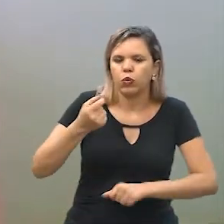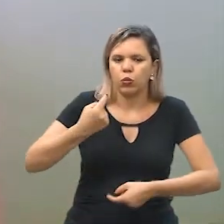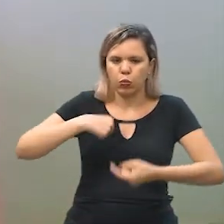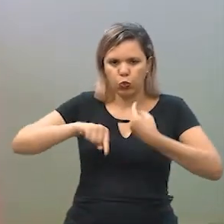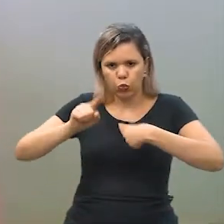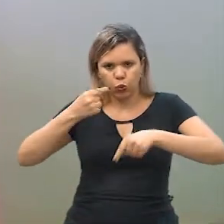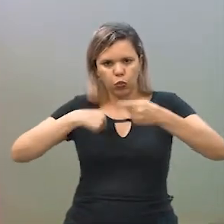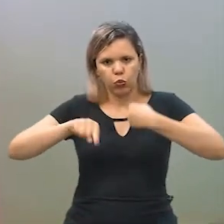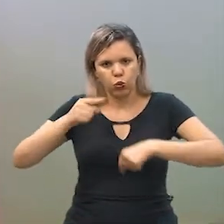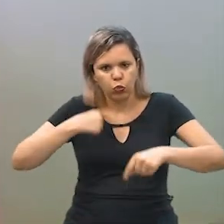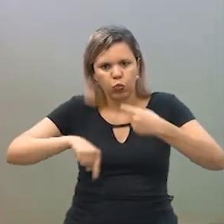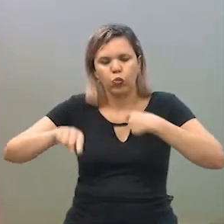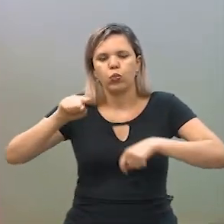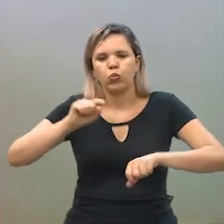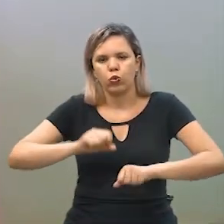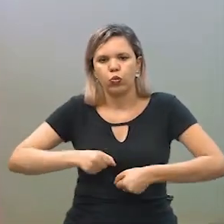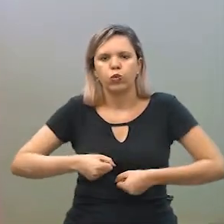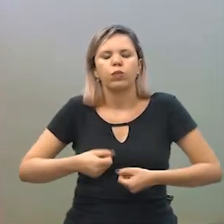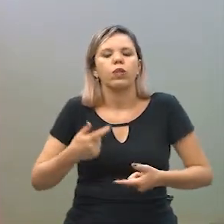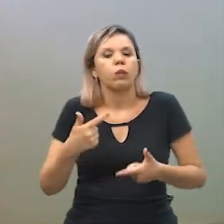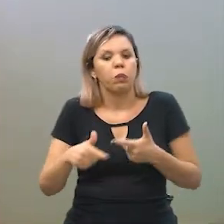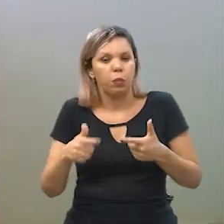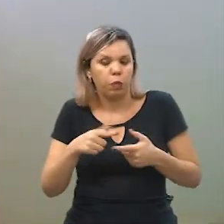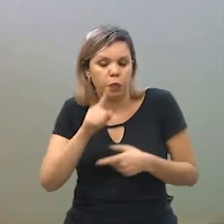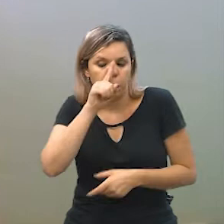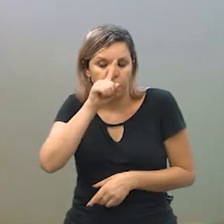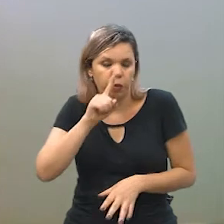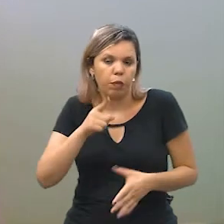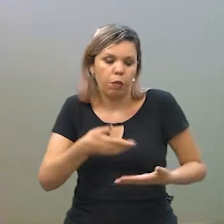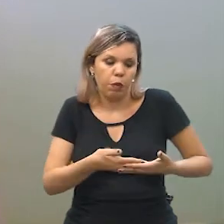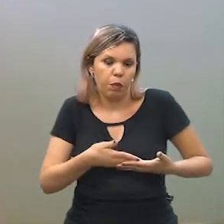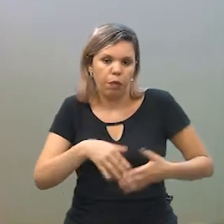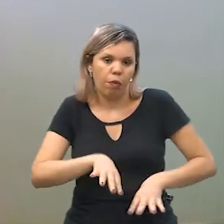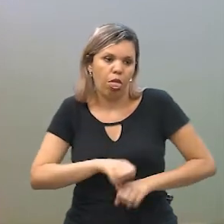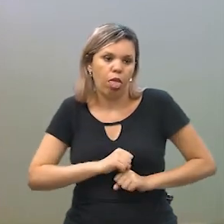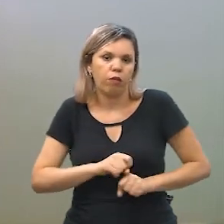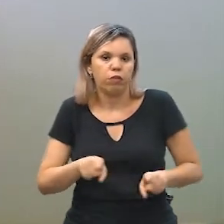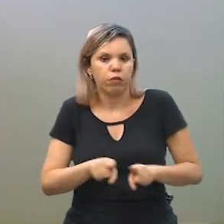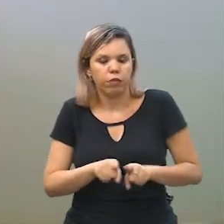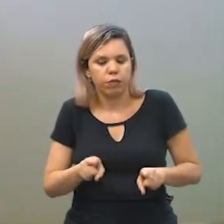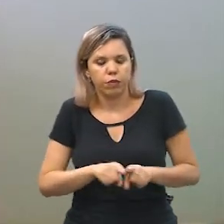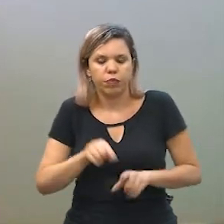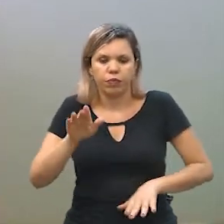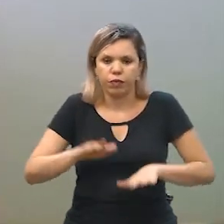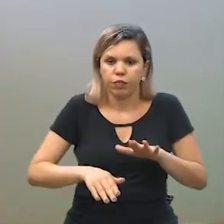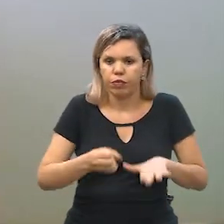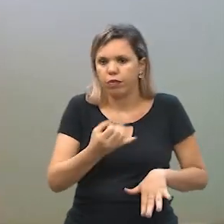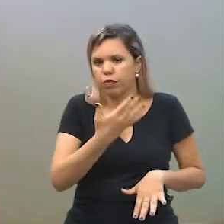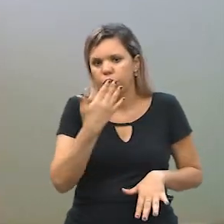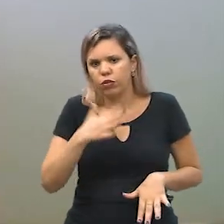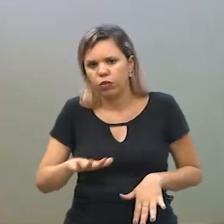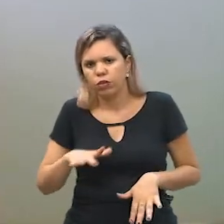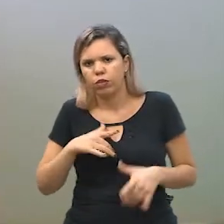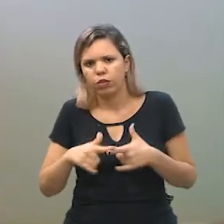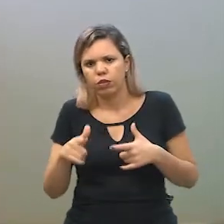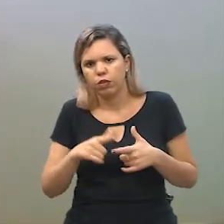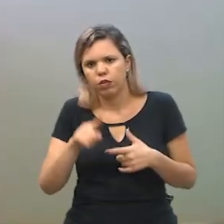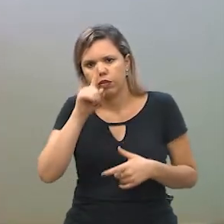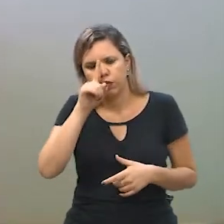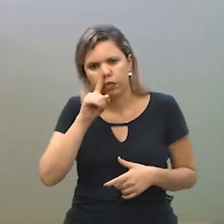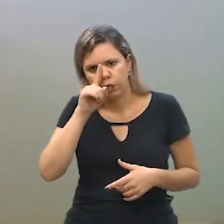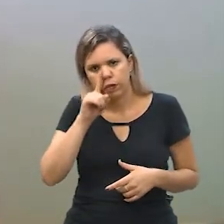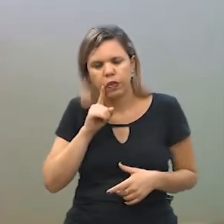metabolismo, libera substâncias que são nocivas a esse bebê e dependendo do nível, a criança pode nascer até com risco